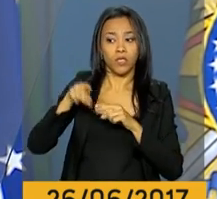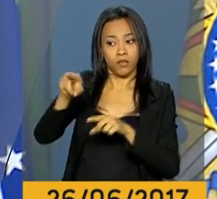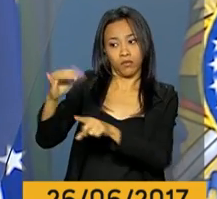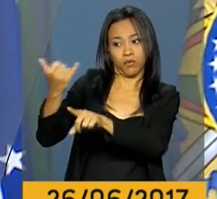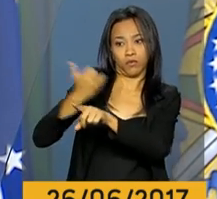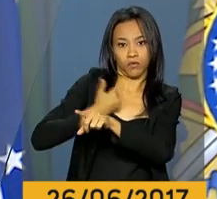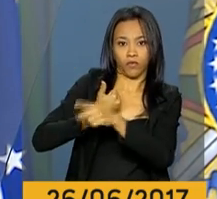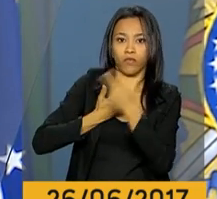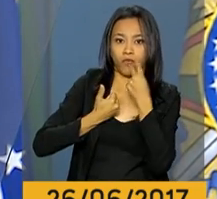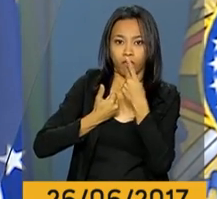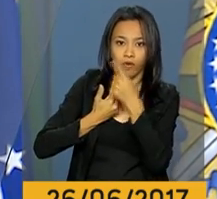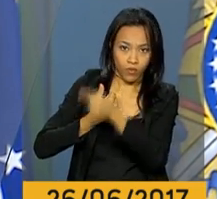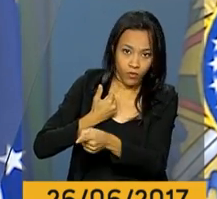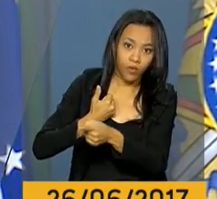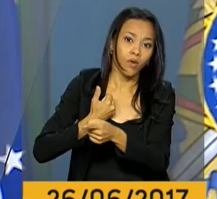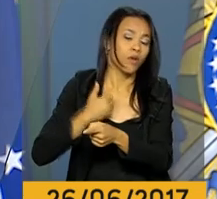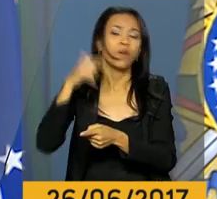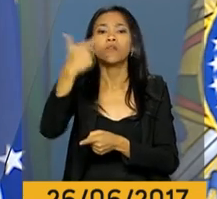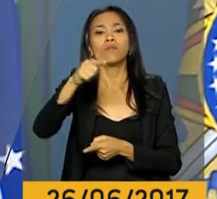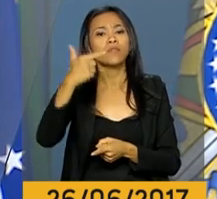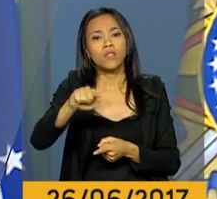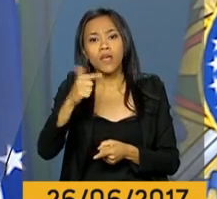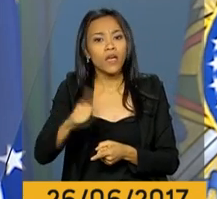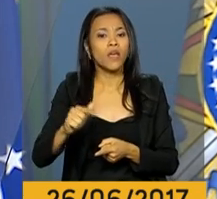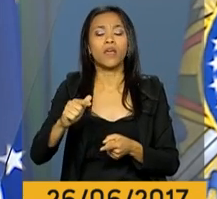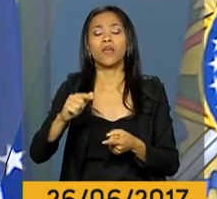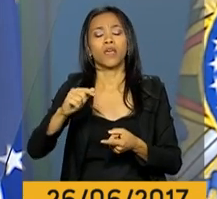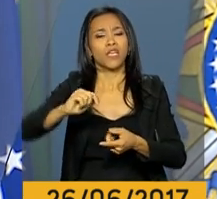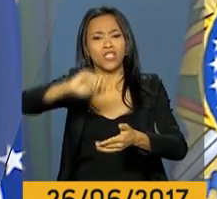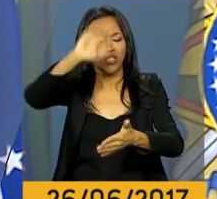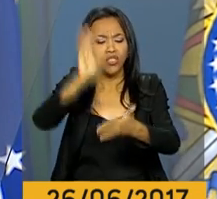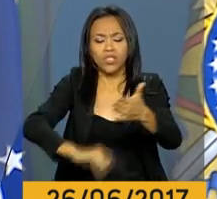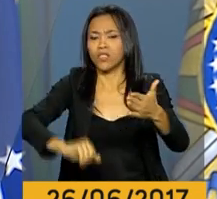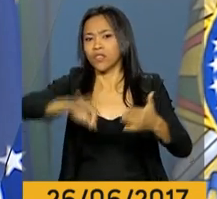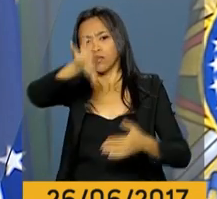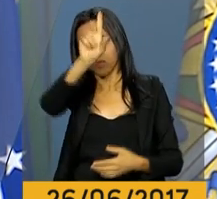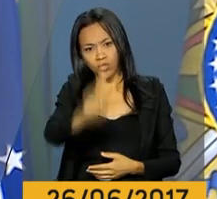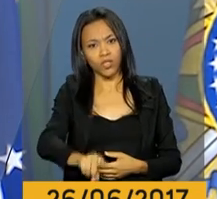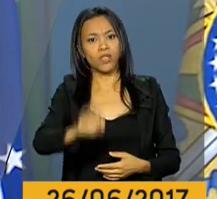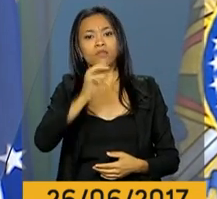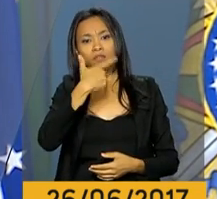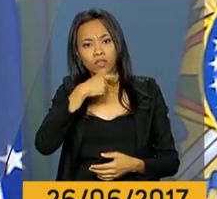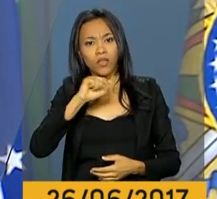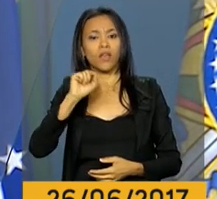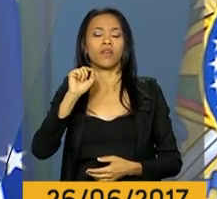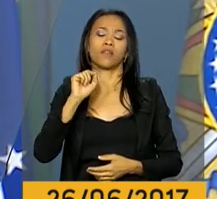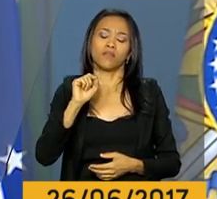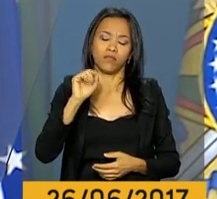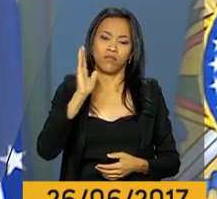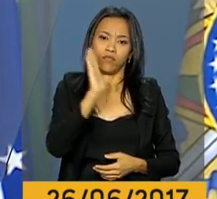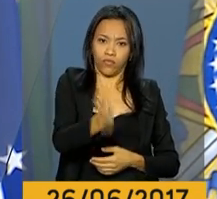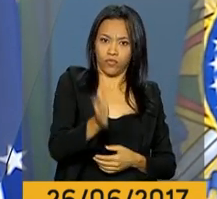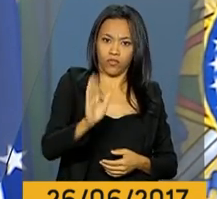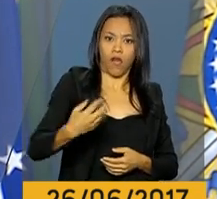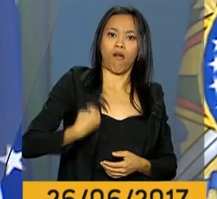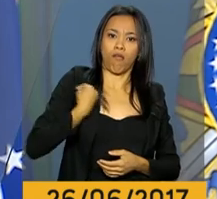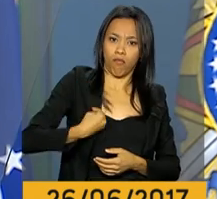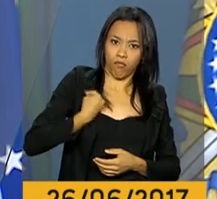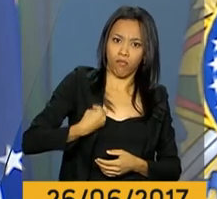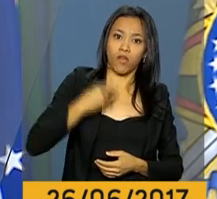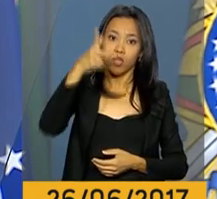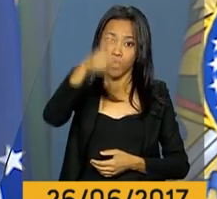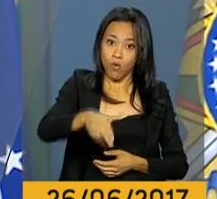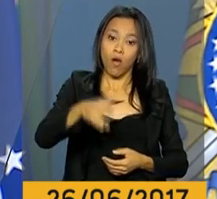mencionou não há nenhuma redução nos direitos daqueles que optarem que votarem como está fazendo o